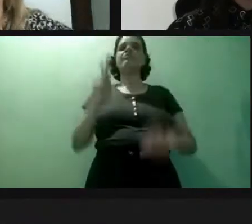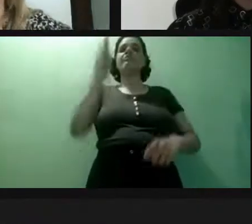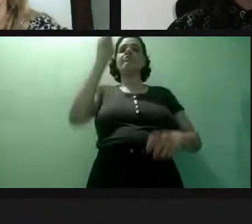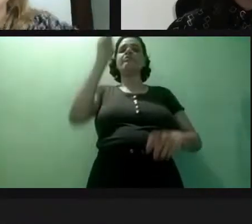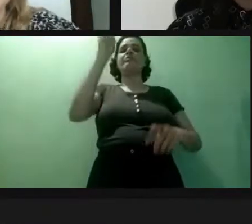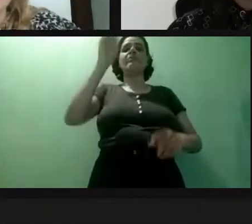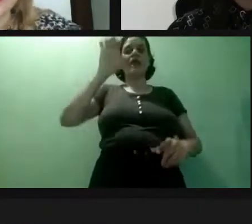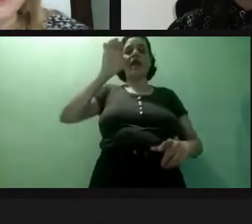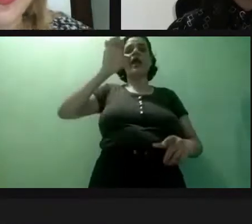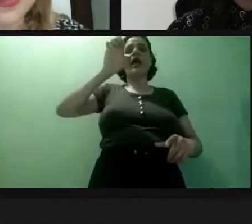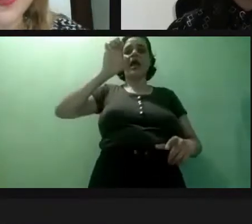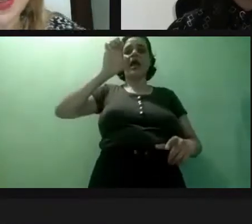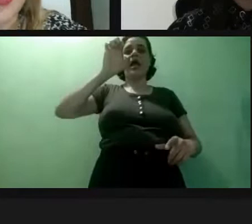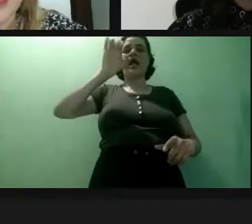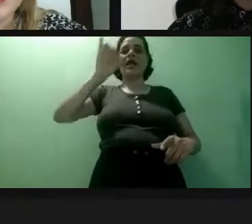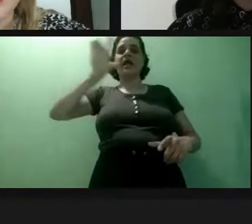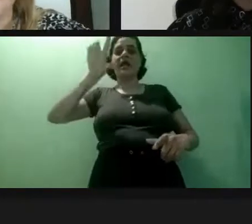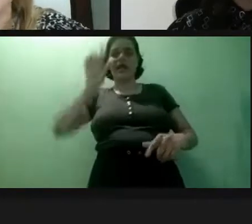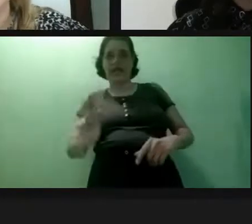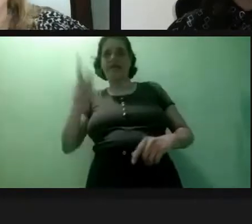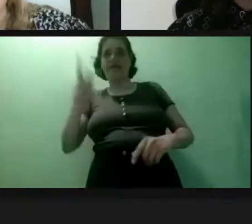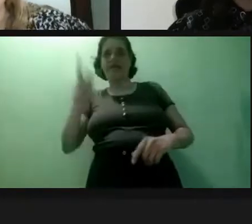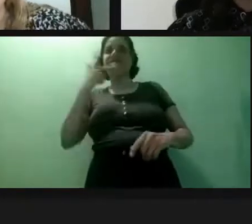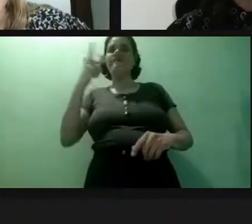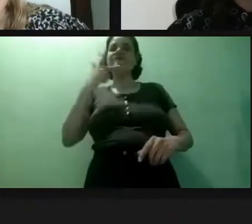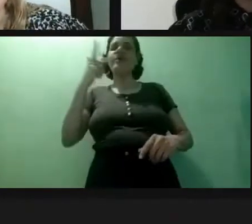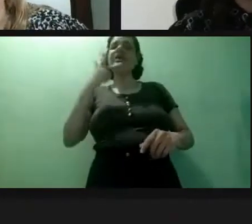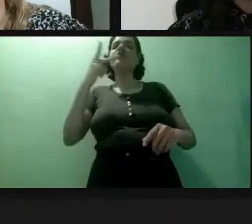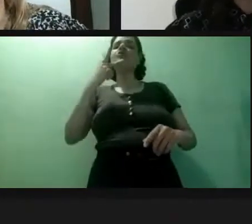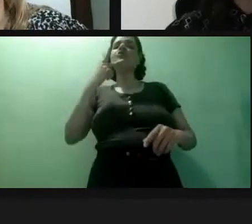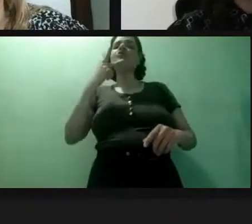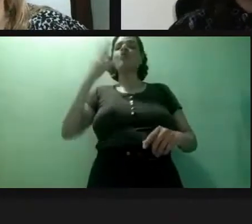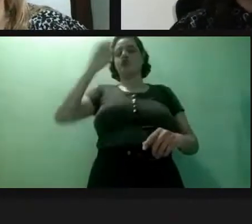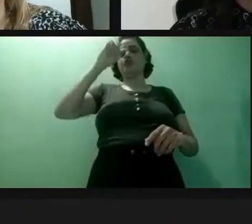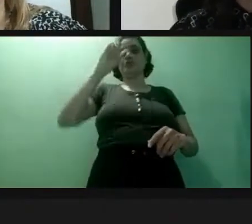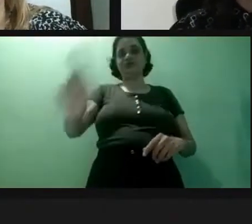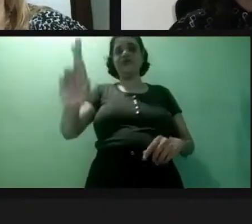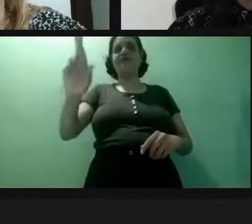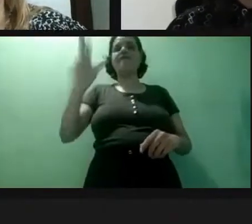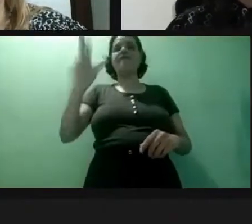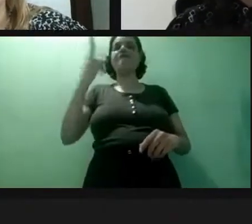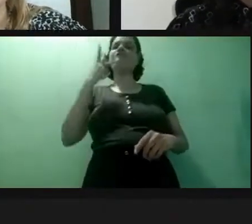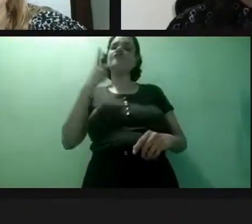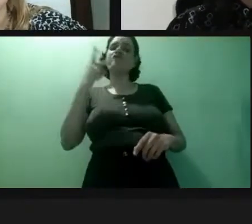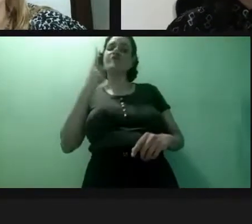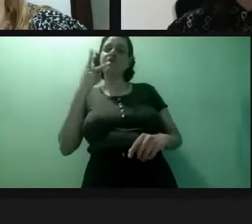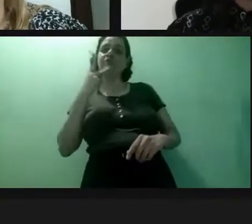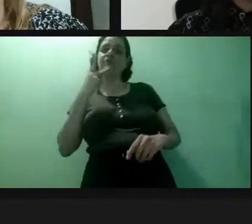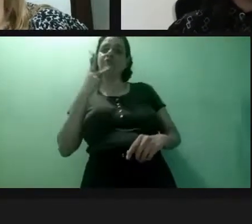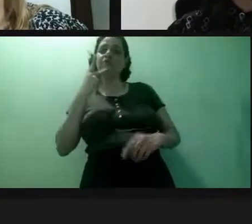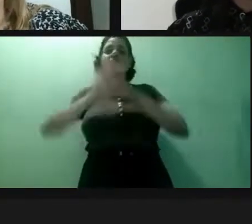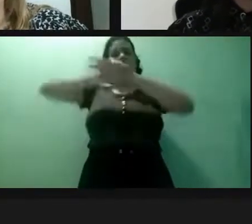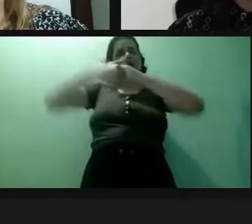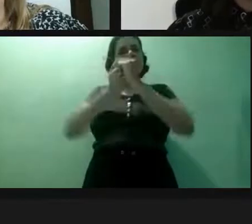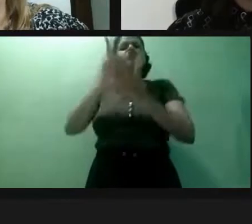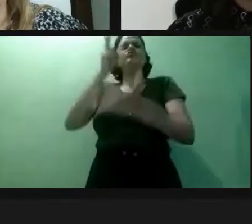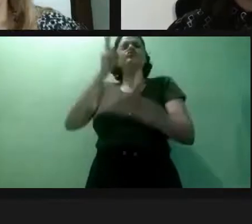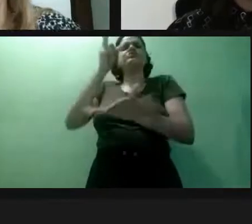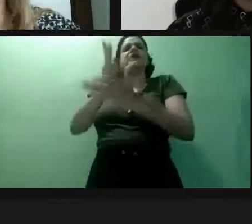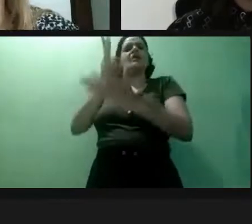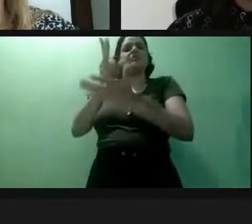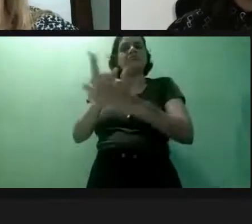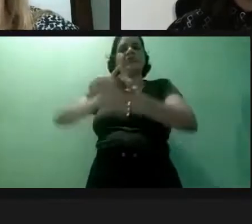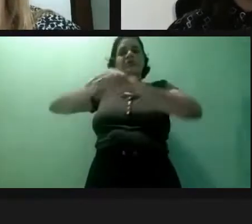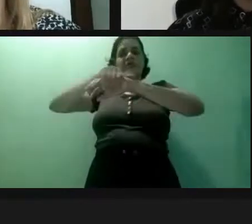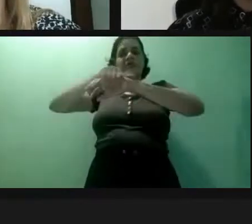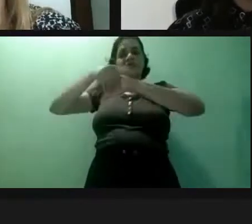Silva Jardim, dizendo que toda vez fica com essa coisa, né? Lembrando de como lavar as mãos, né? Tem